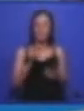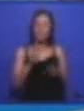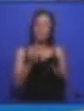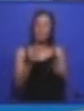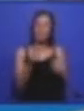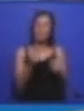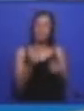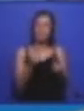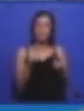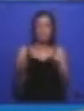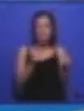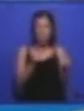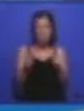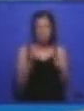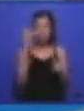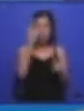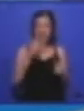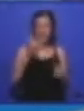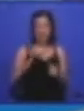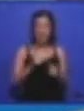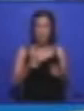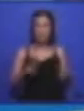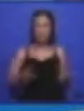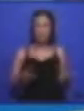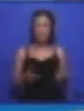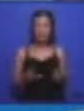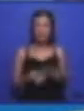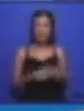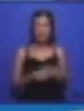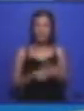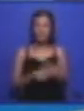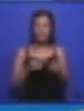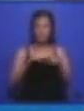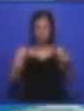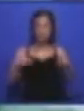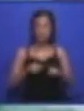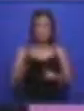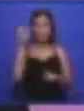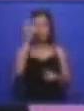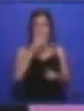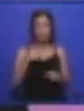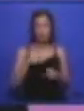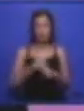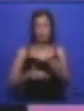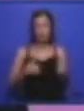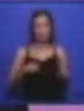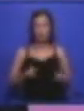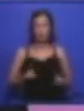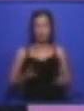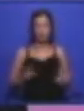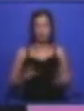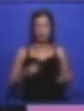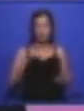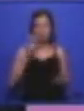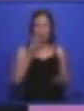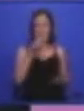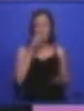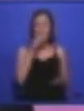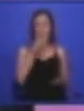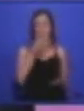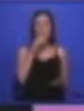Era muito disputada enquanto atriz também. Não, eu nos como, palcos. Atriz, como atriz não funciono. Não. Eu só sei falar